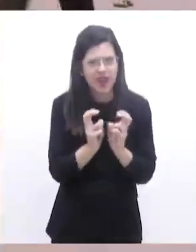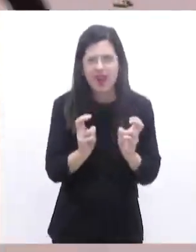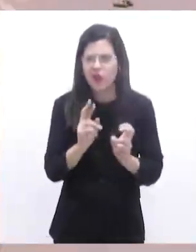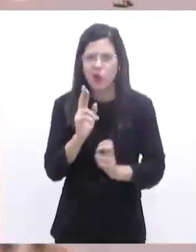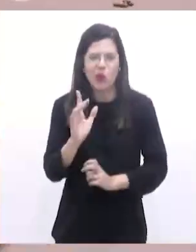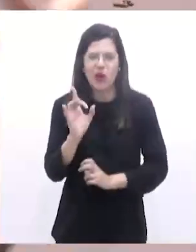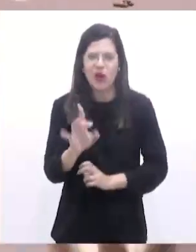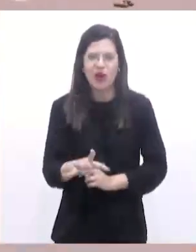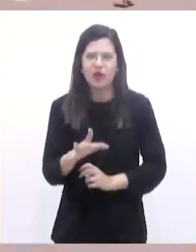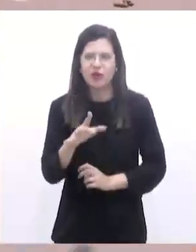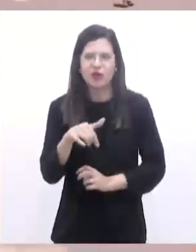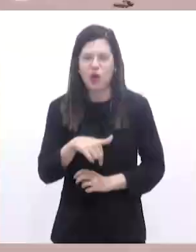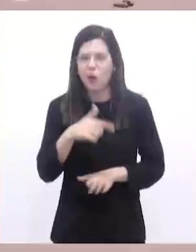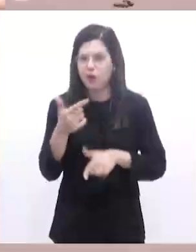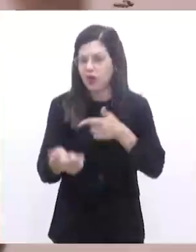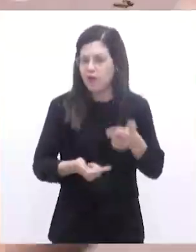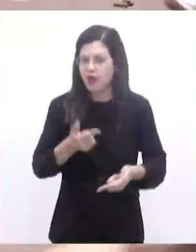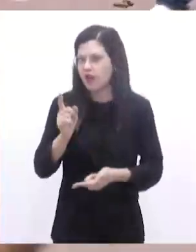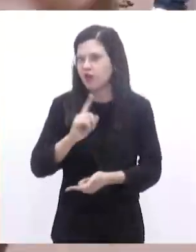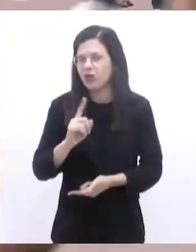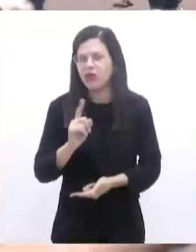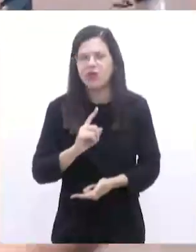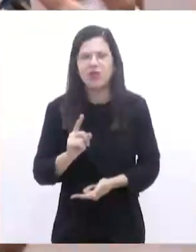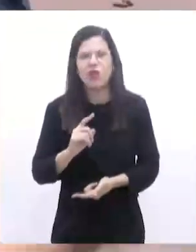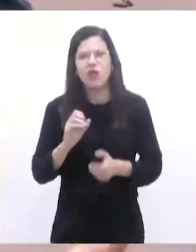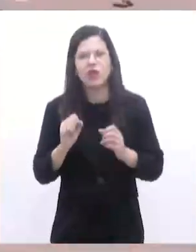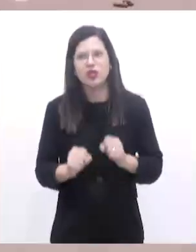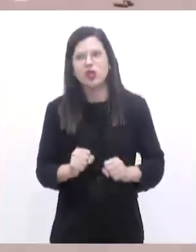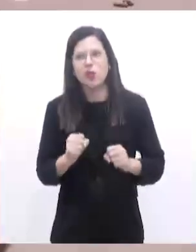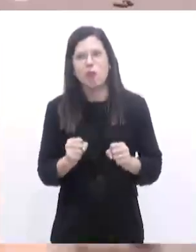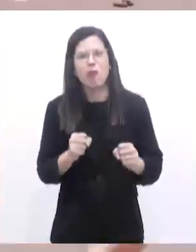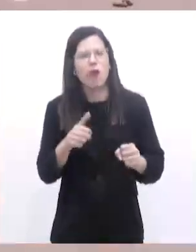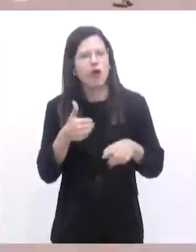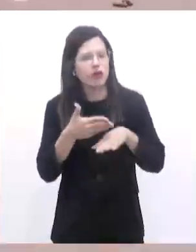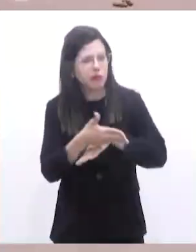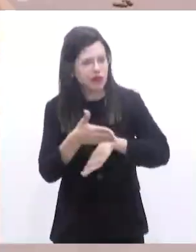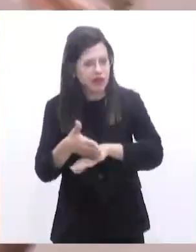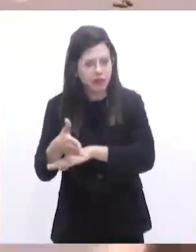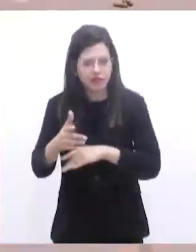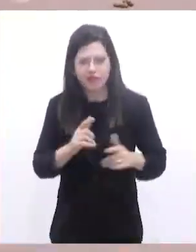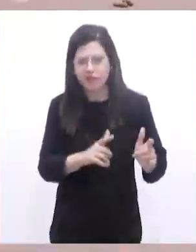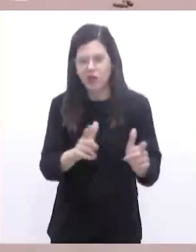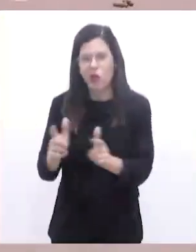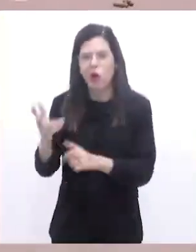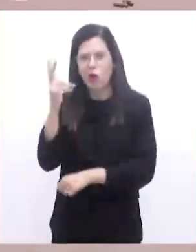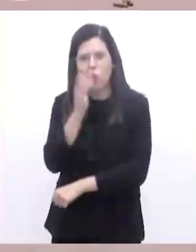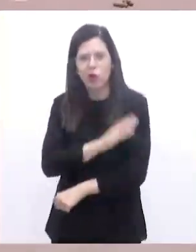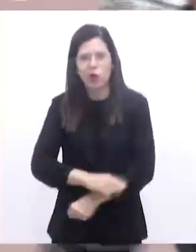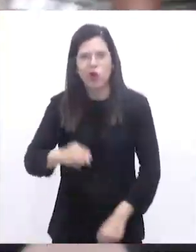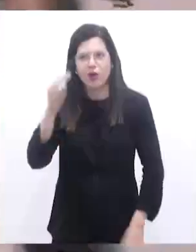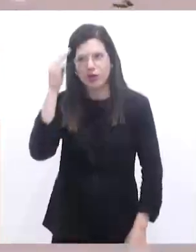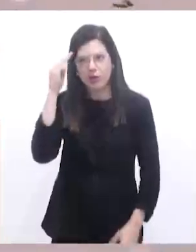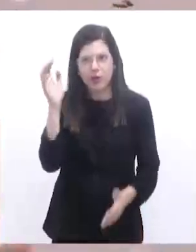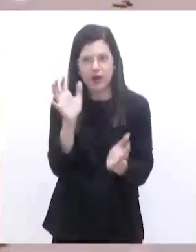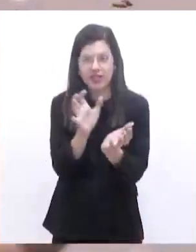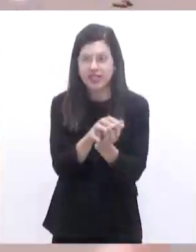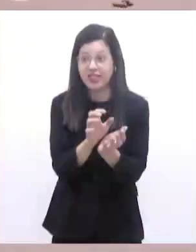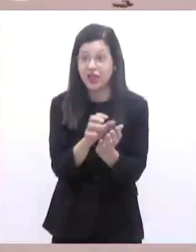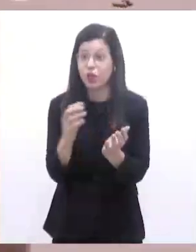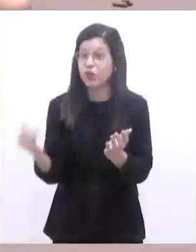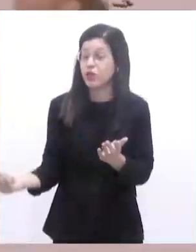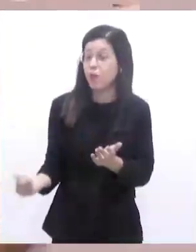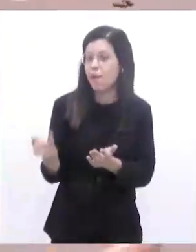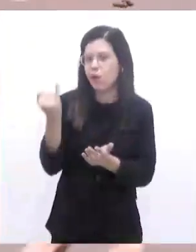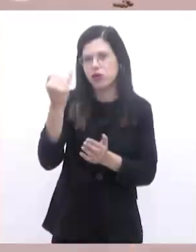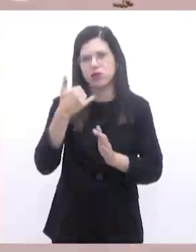um meio de transporte para o trabalhador. A gente pode acessar espaços culturais, espaços de memória. Santa Cruz foi